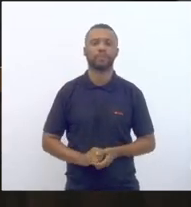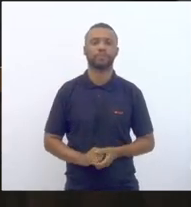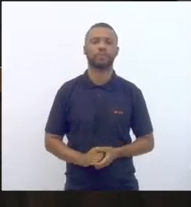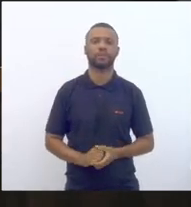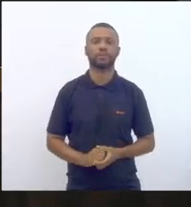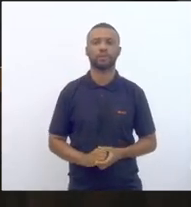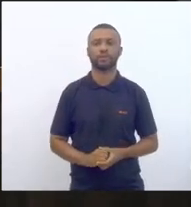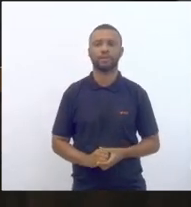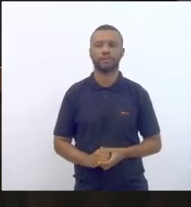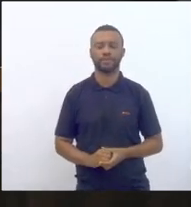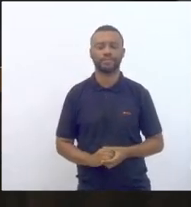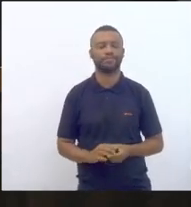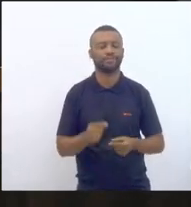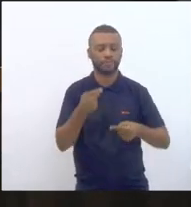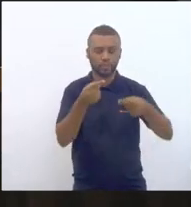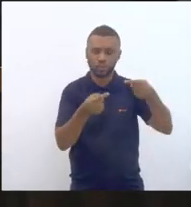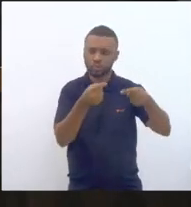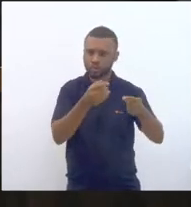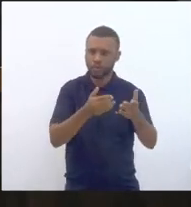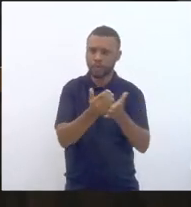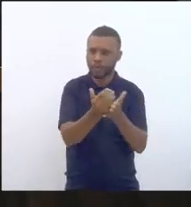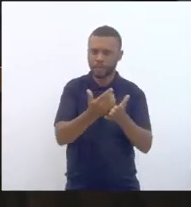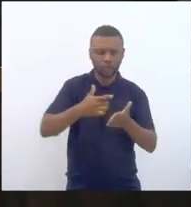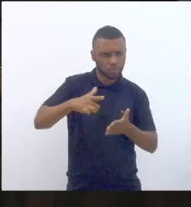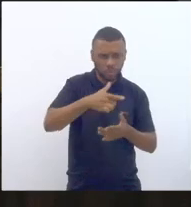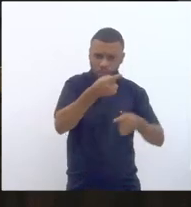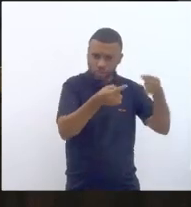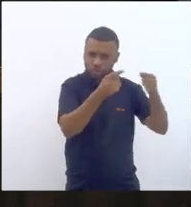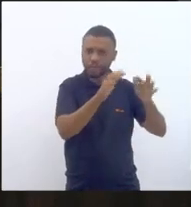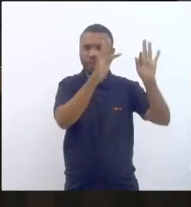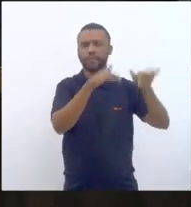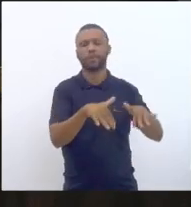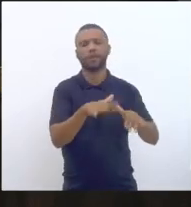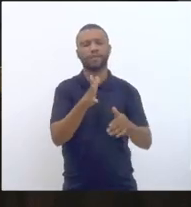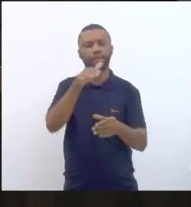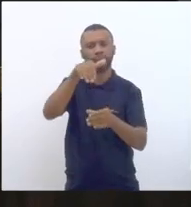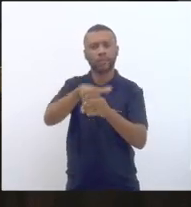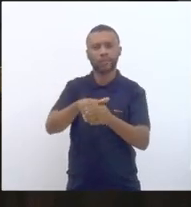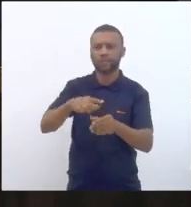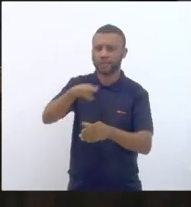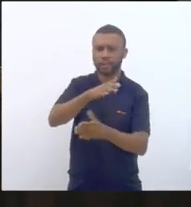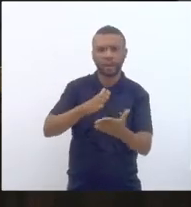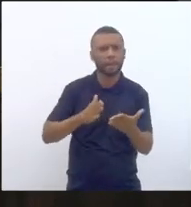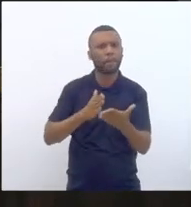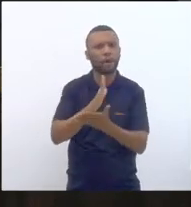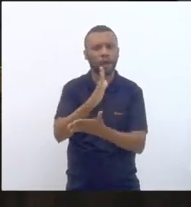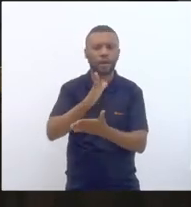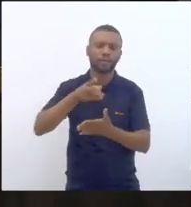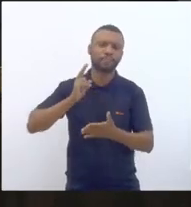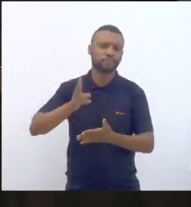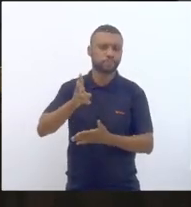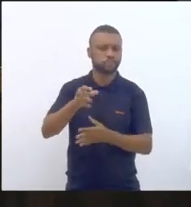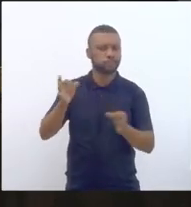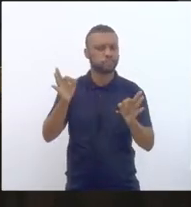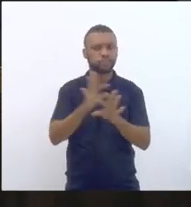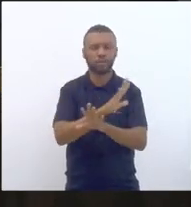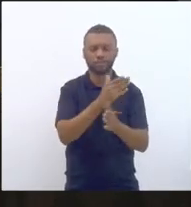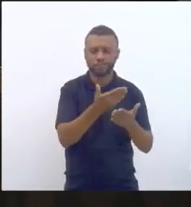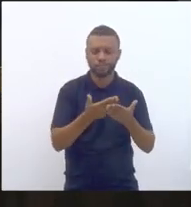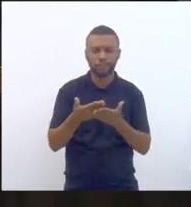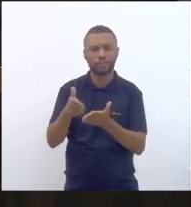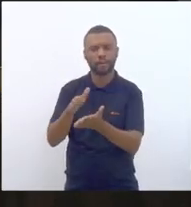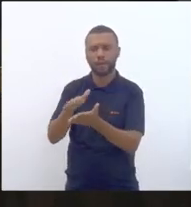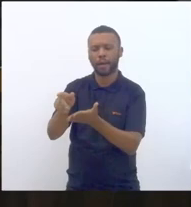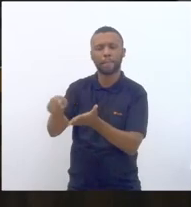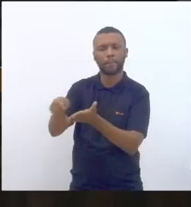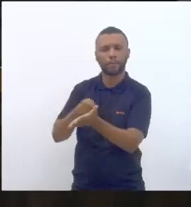Rodrigo Amorim. Em discussão, não havendo que queira discutir, encerrada a discussão, em votação, senhores que aprovam, permaneçam como estão, aprovado, vai à